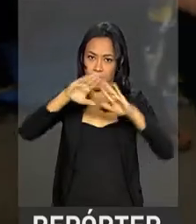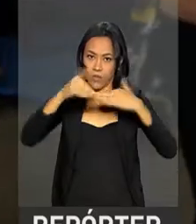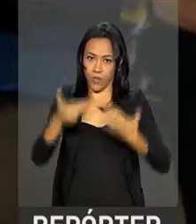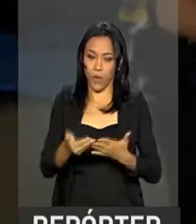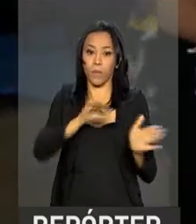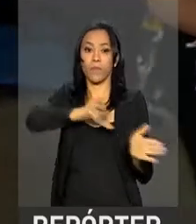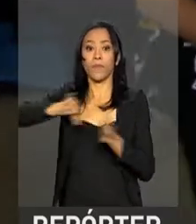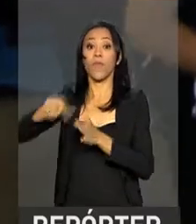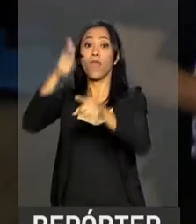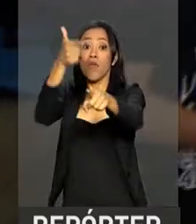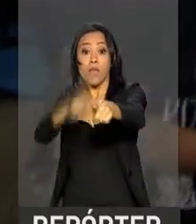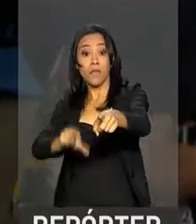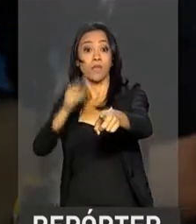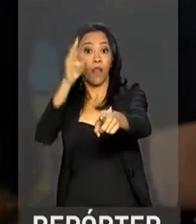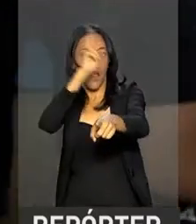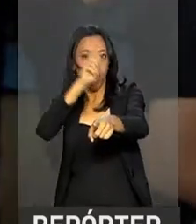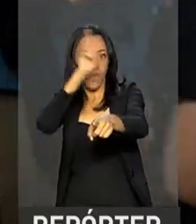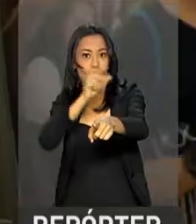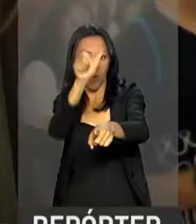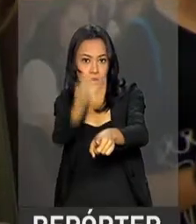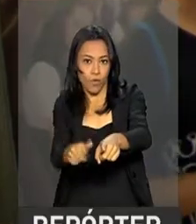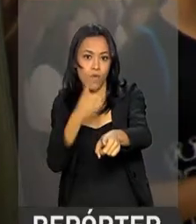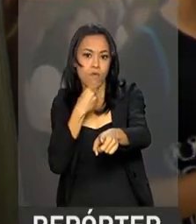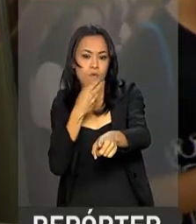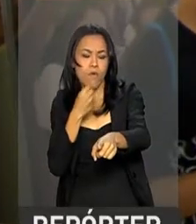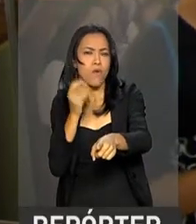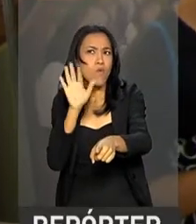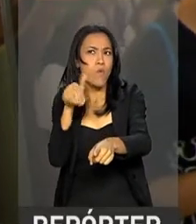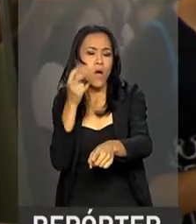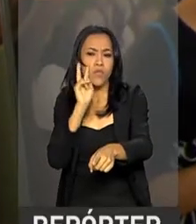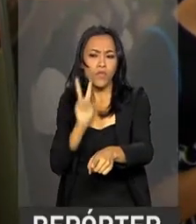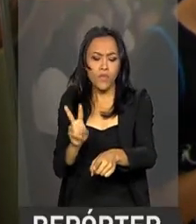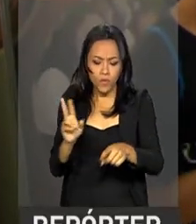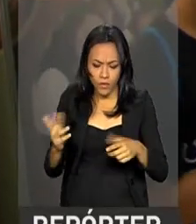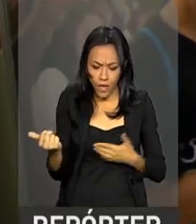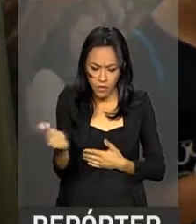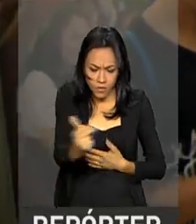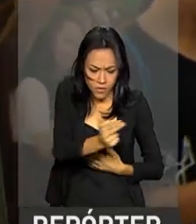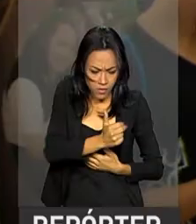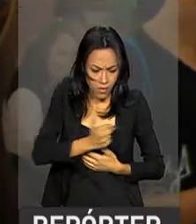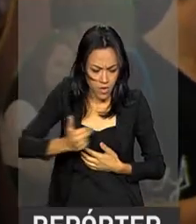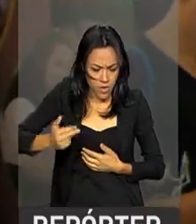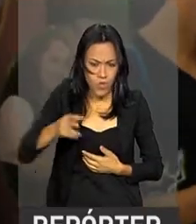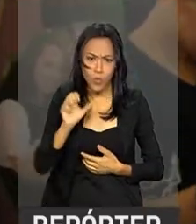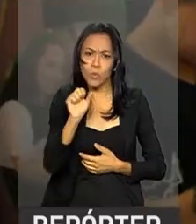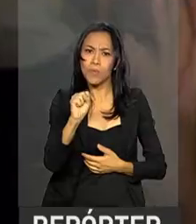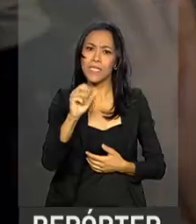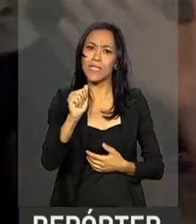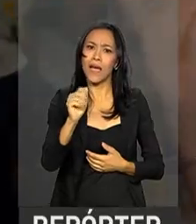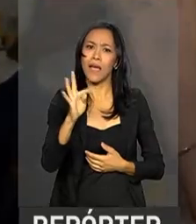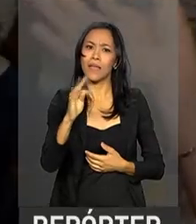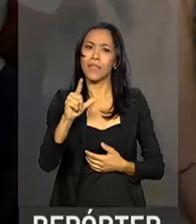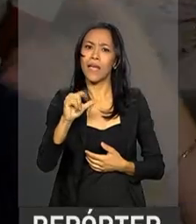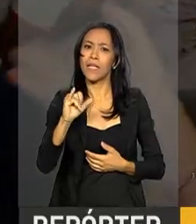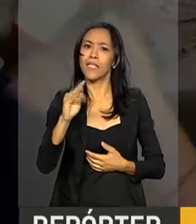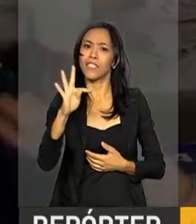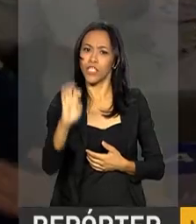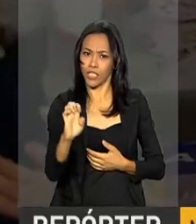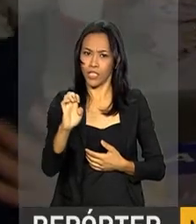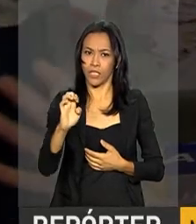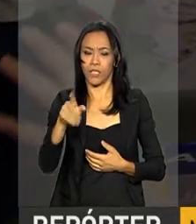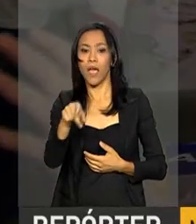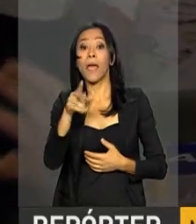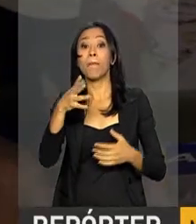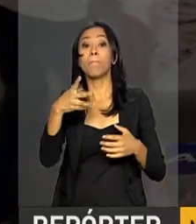Marcos lembrou do que aprendeu em sala de aula ao se deparar com a maquete de um satélite espacial. Sobre as placas